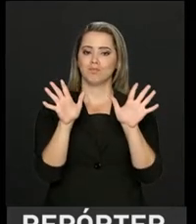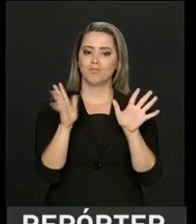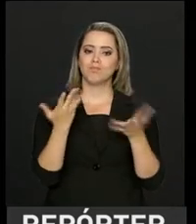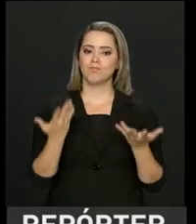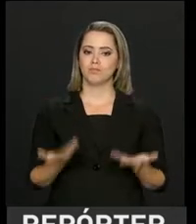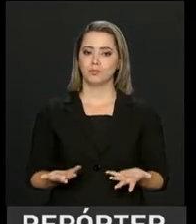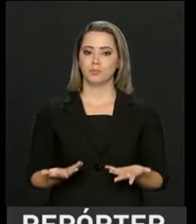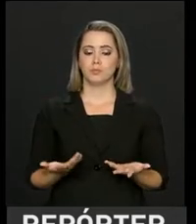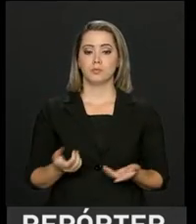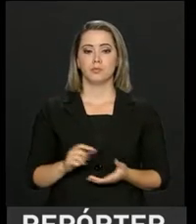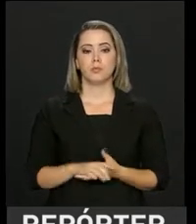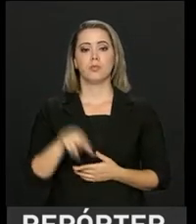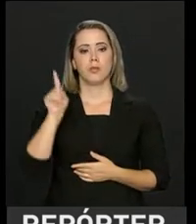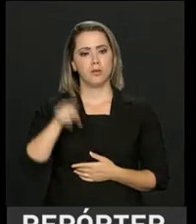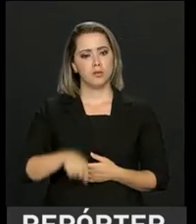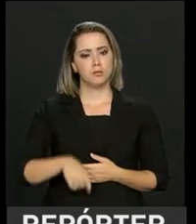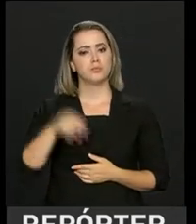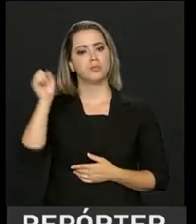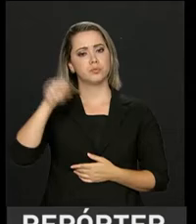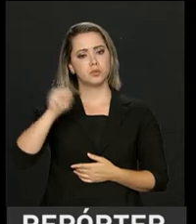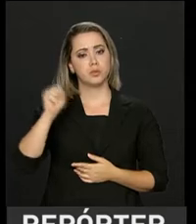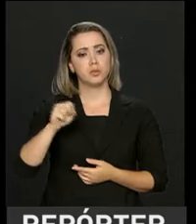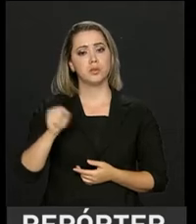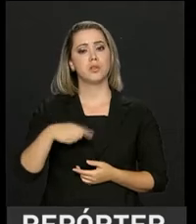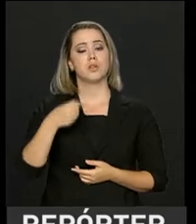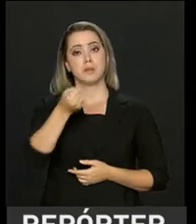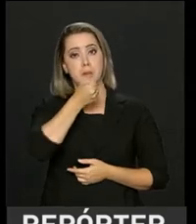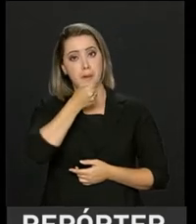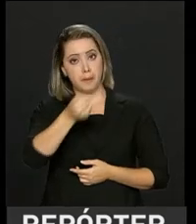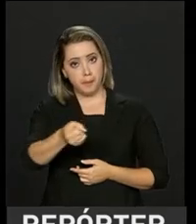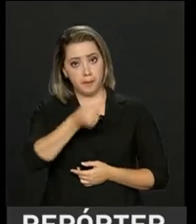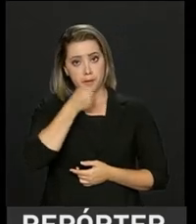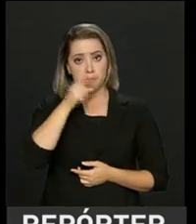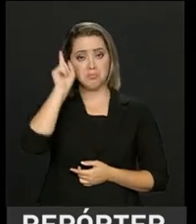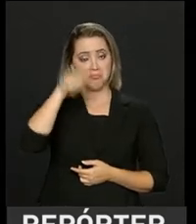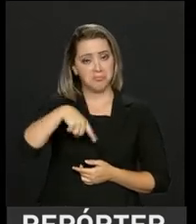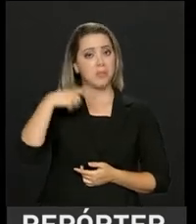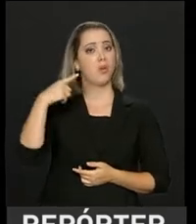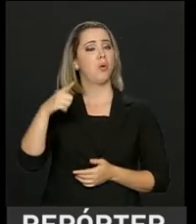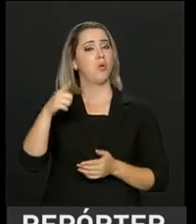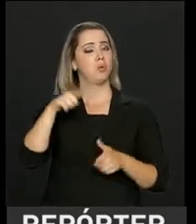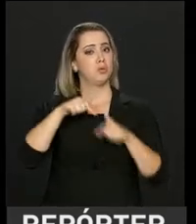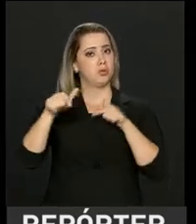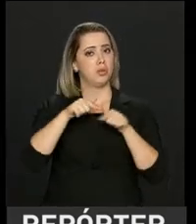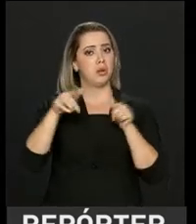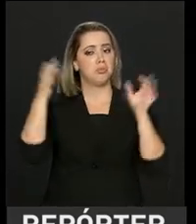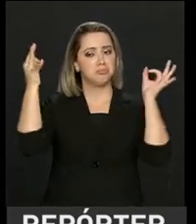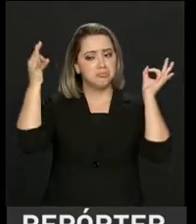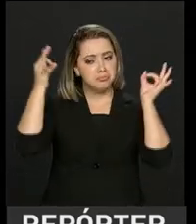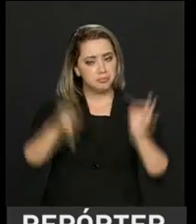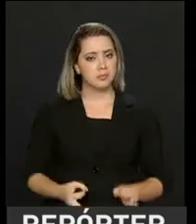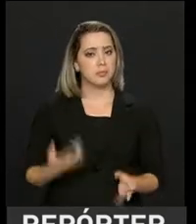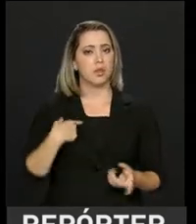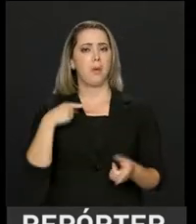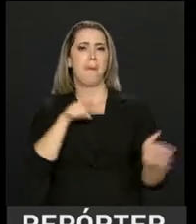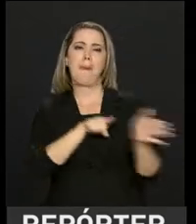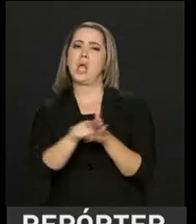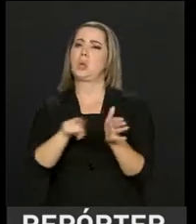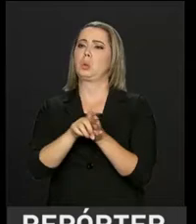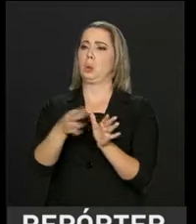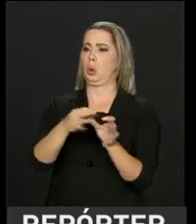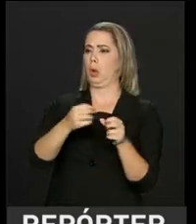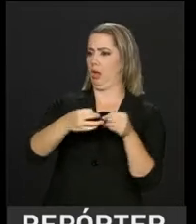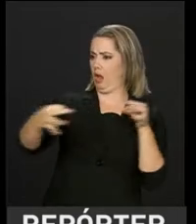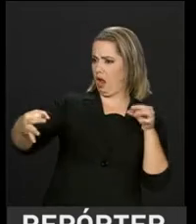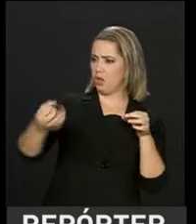e evidentemente a imprensa cumpre um papel excepcional porque frança questionou os números relativos à grande mais